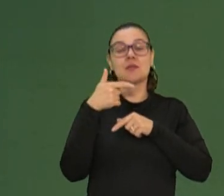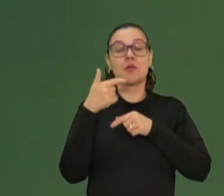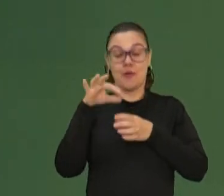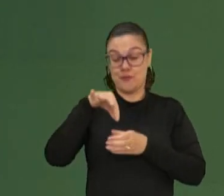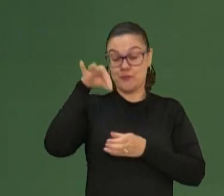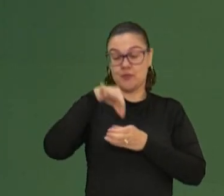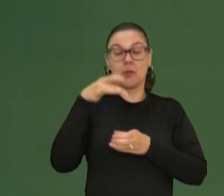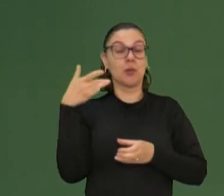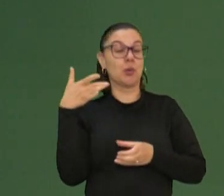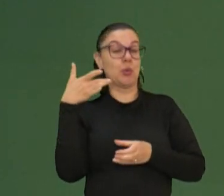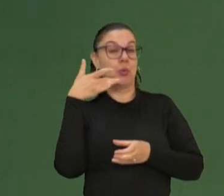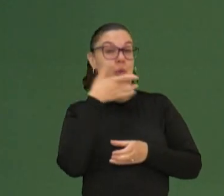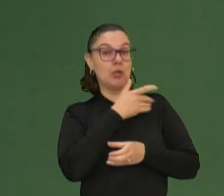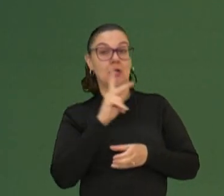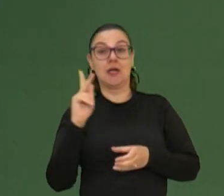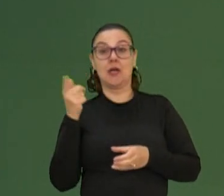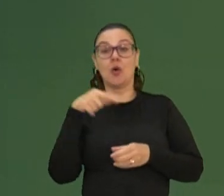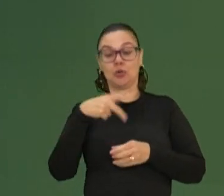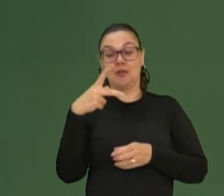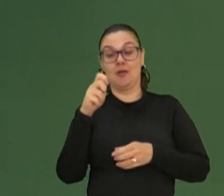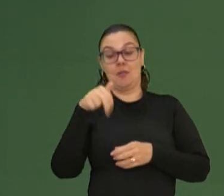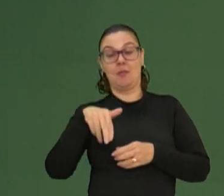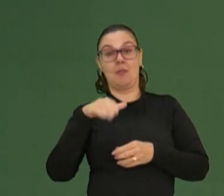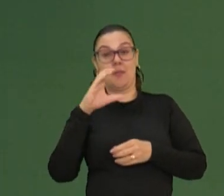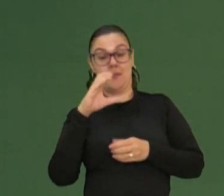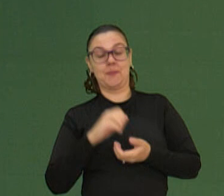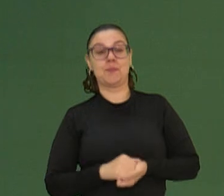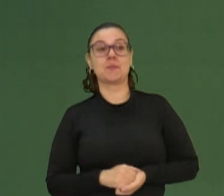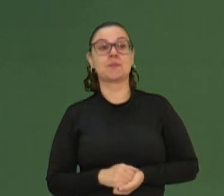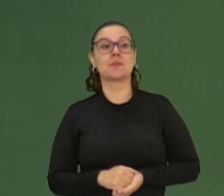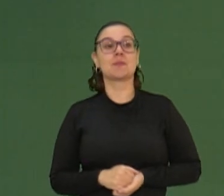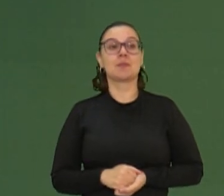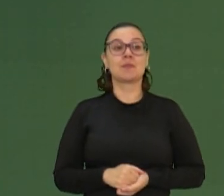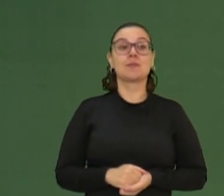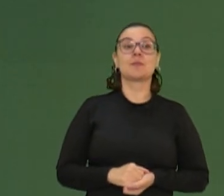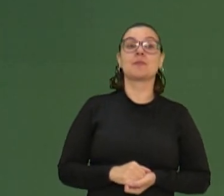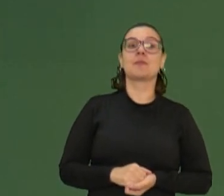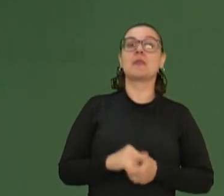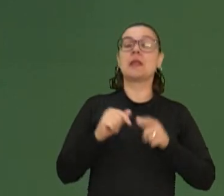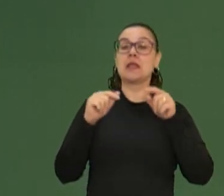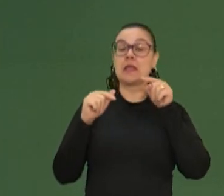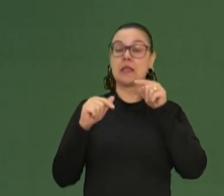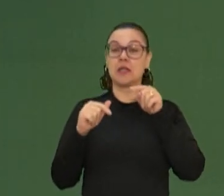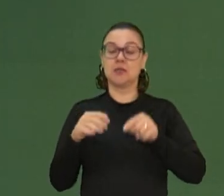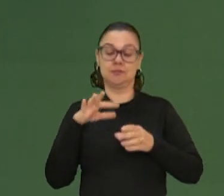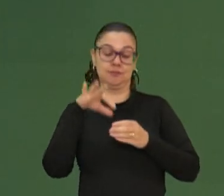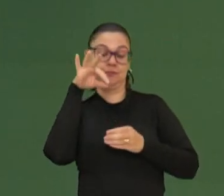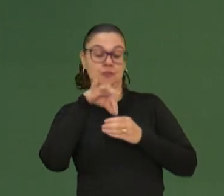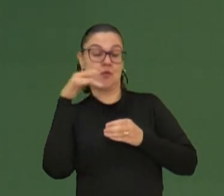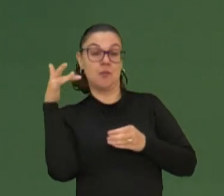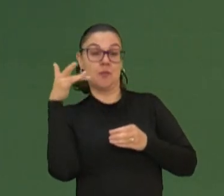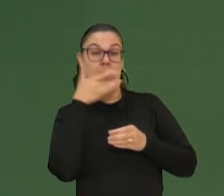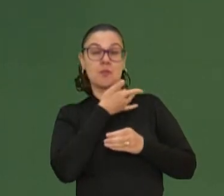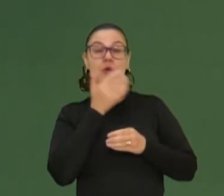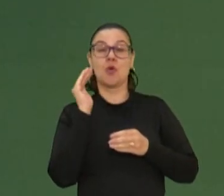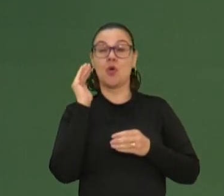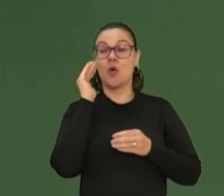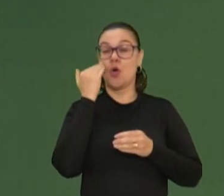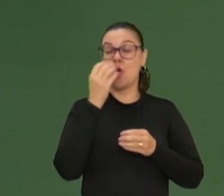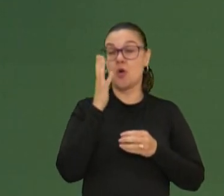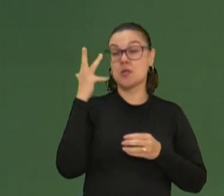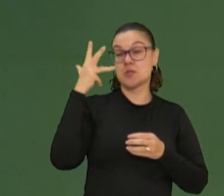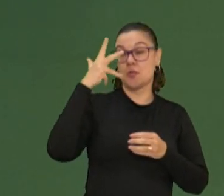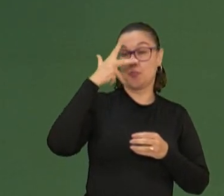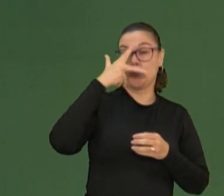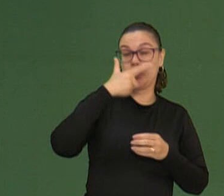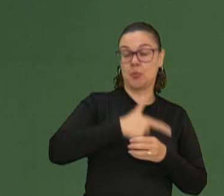chá muito gostoso, outra planta alimentícia não convencional, além de dar um chá muito gostoso, dar uma cor rosada para os chás, qualquer